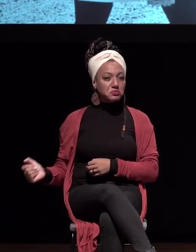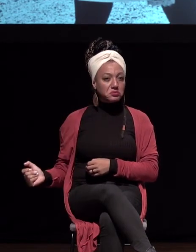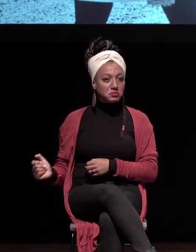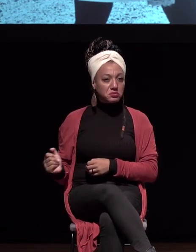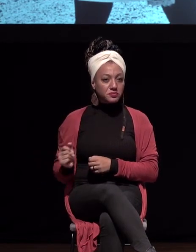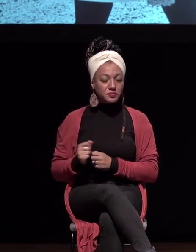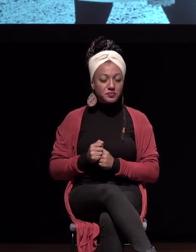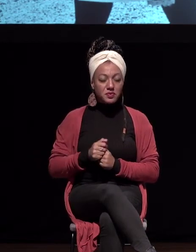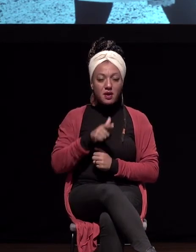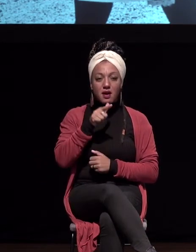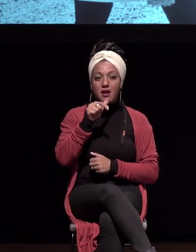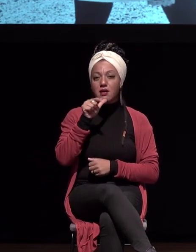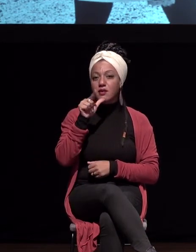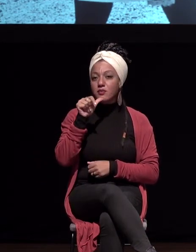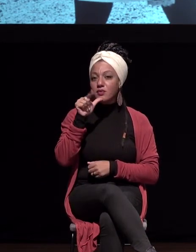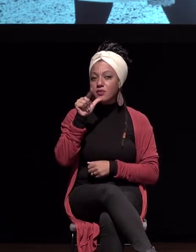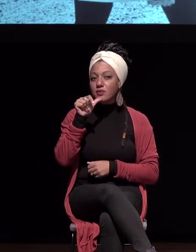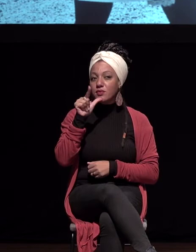Água.